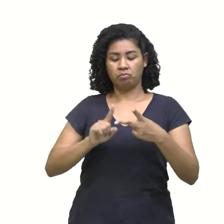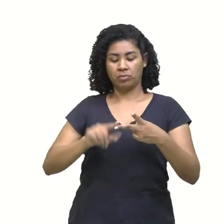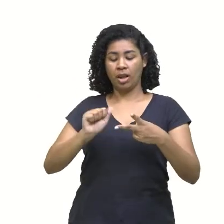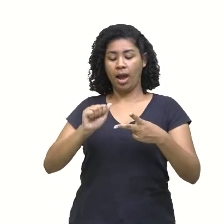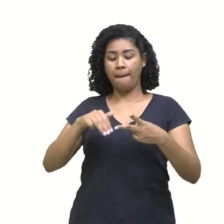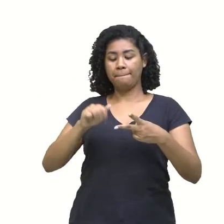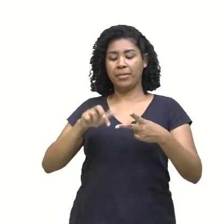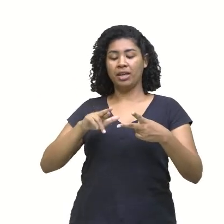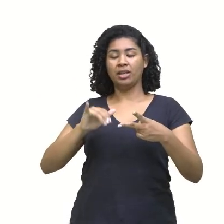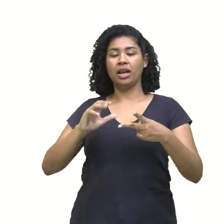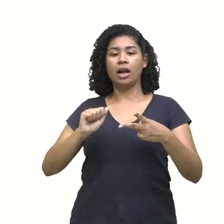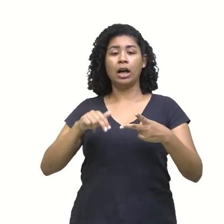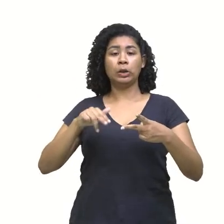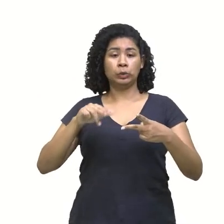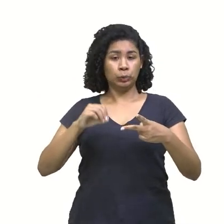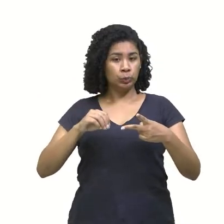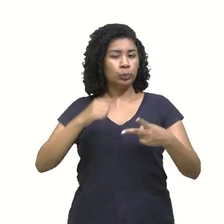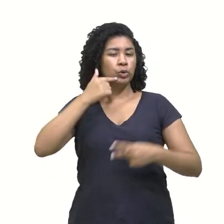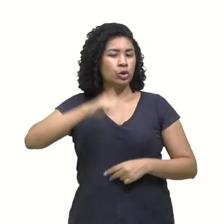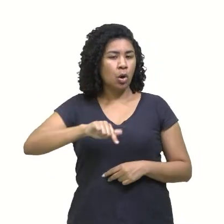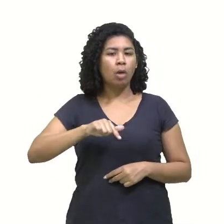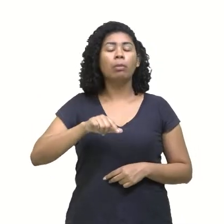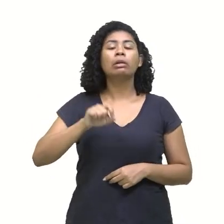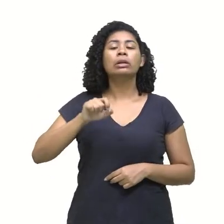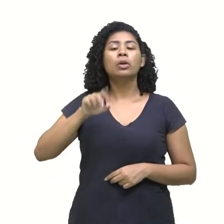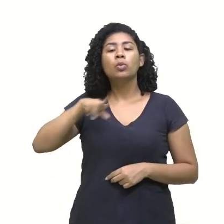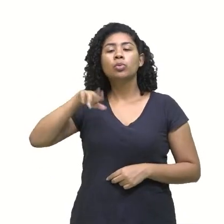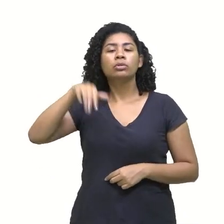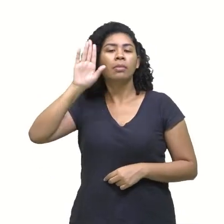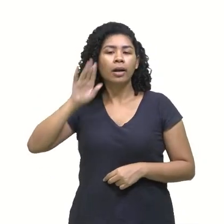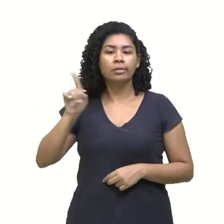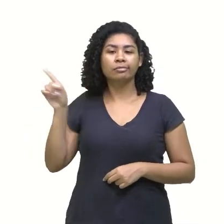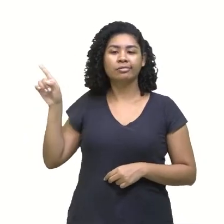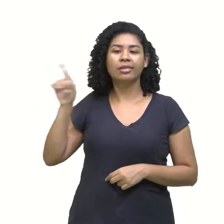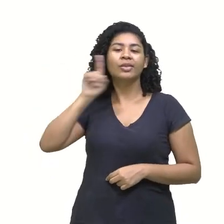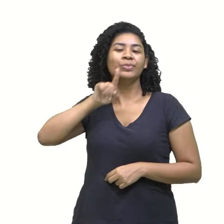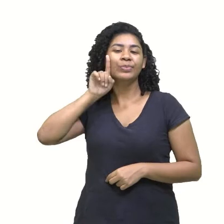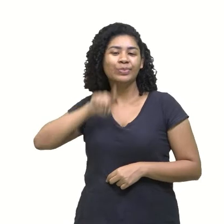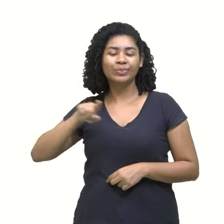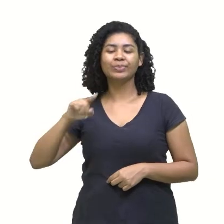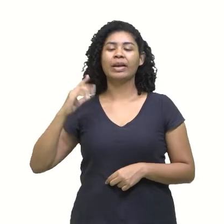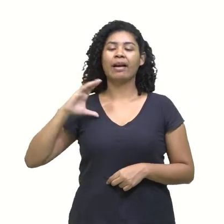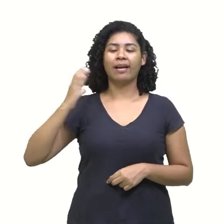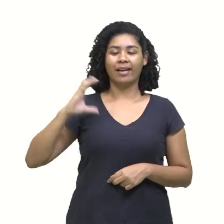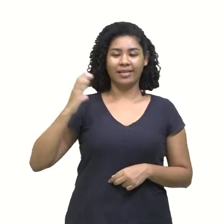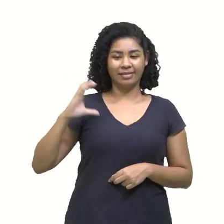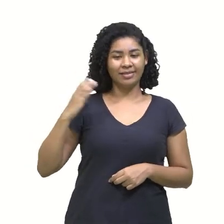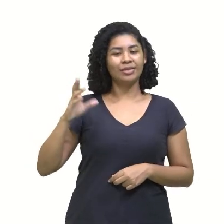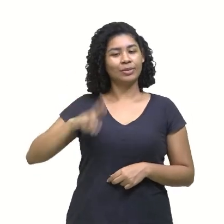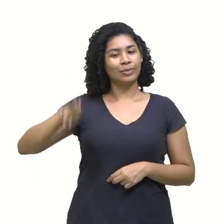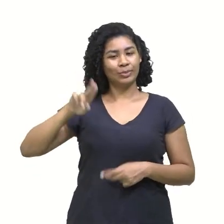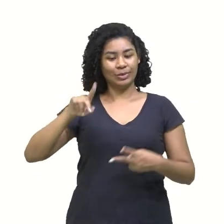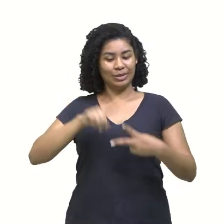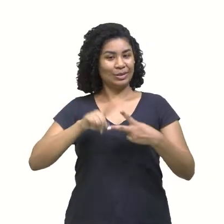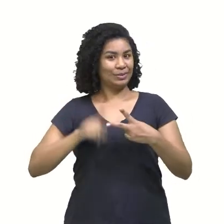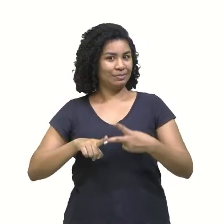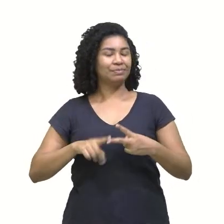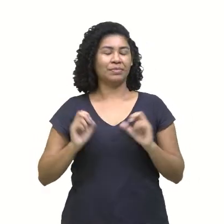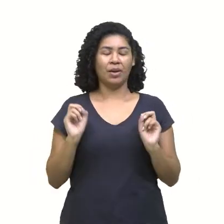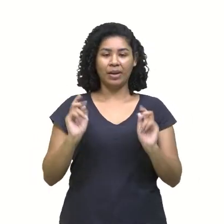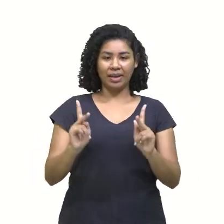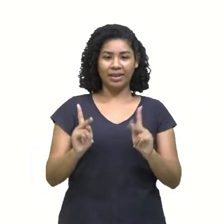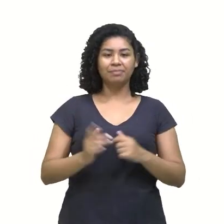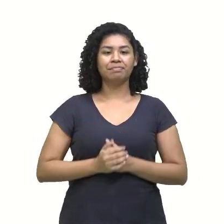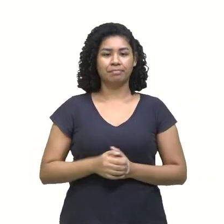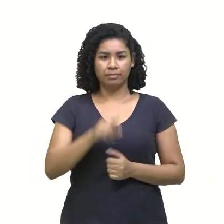americano? Então, aqui nos Estados Unidos e boa parte do Canadá, tudo bem? Então, anotaram aí, não é?